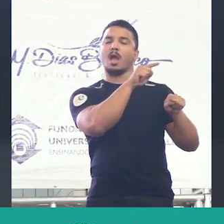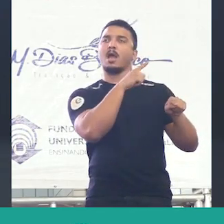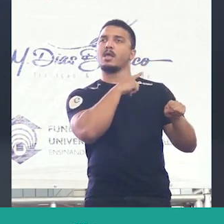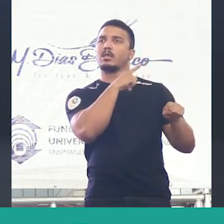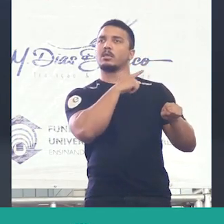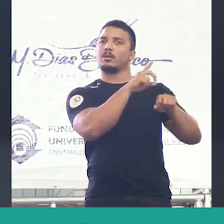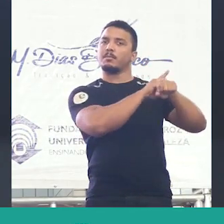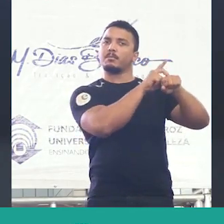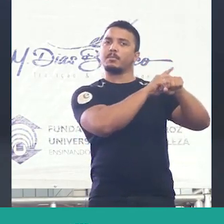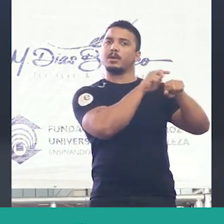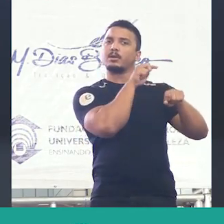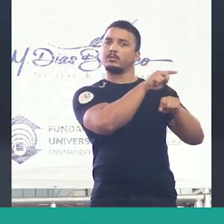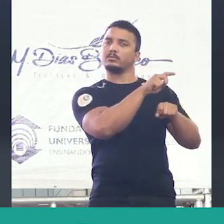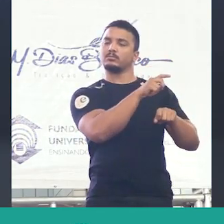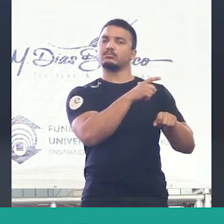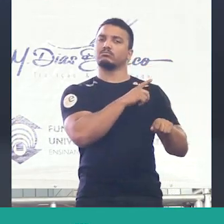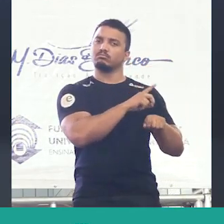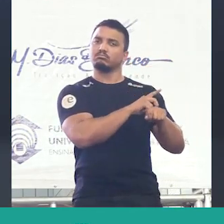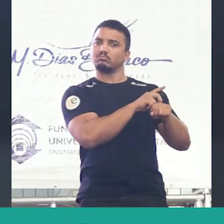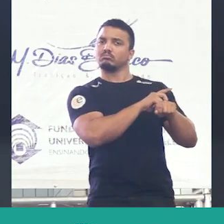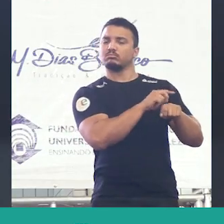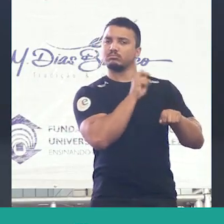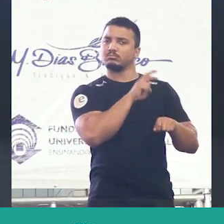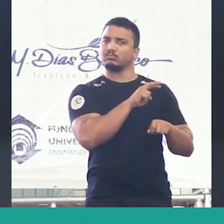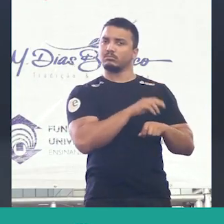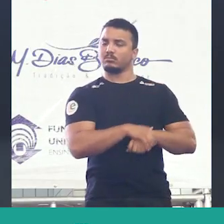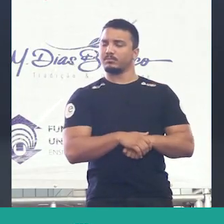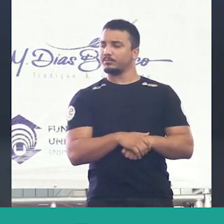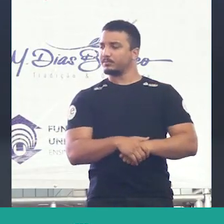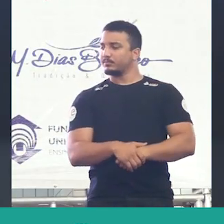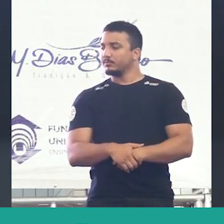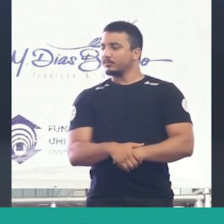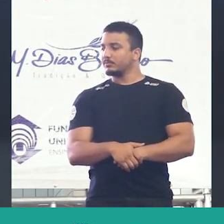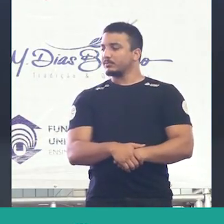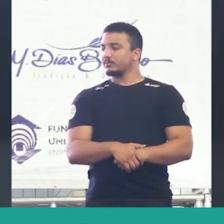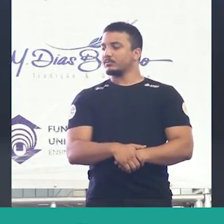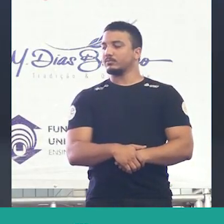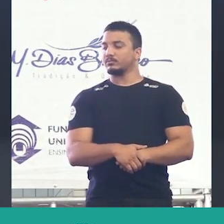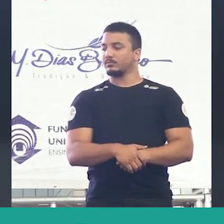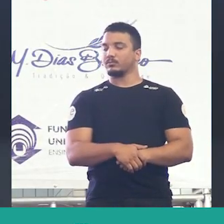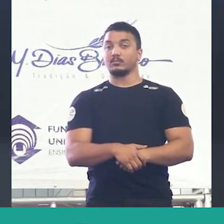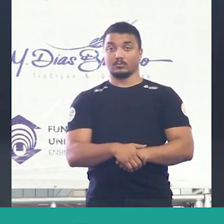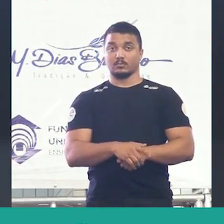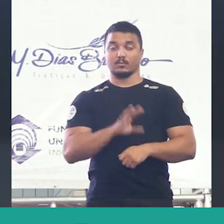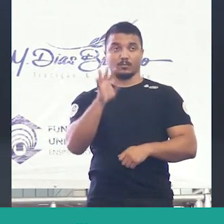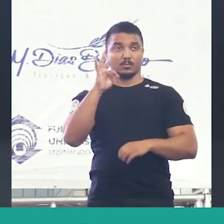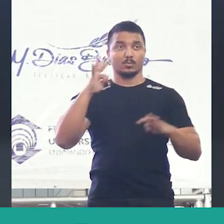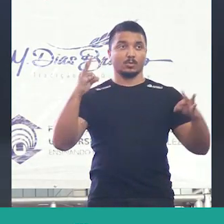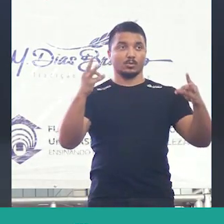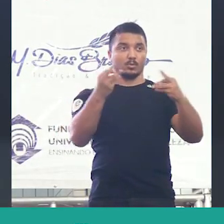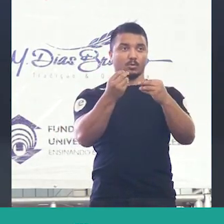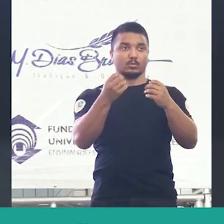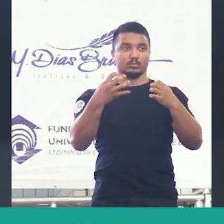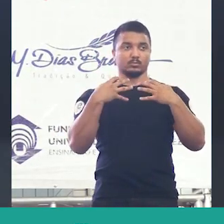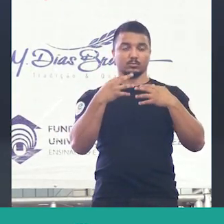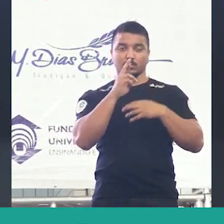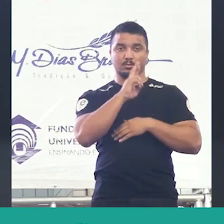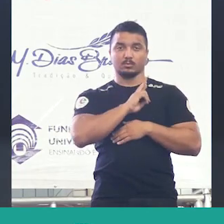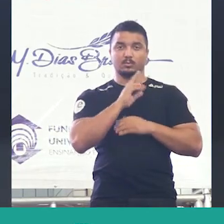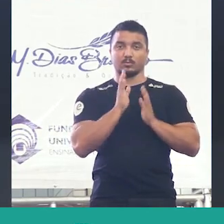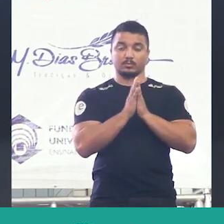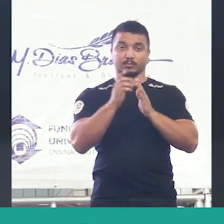você diz, aquilo que eu não vejo, eu destaco de preto. Eu não entendi. Eu queria que todos do ginásio olhassem agora para